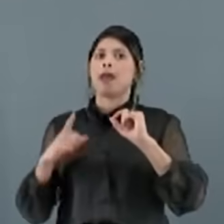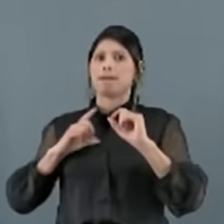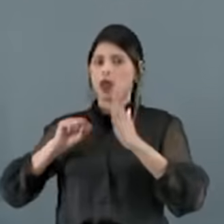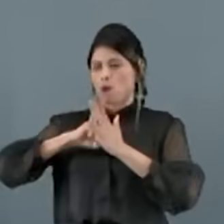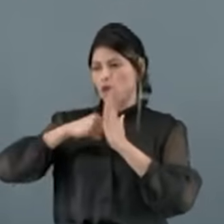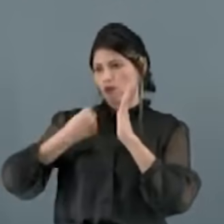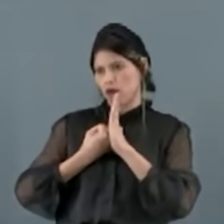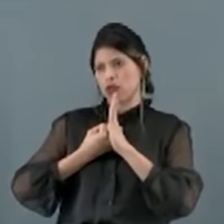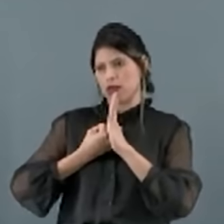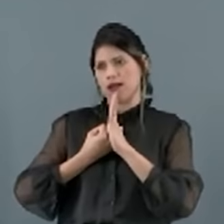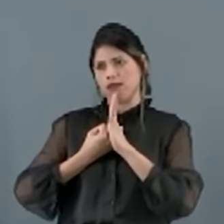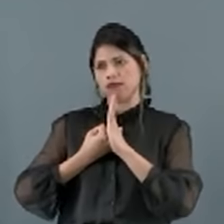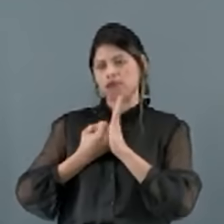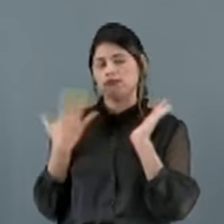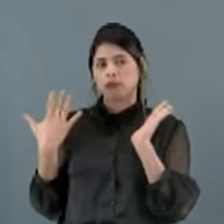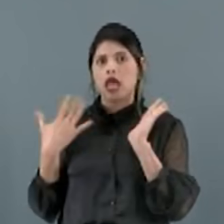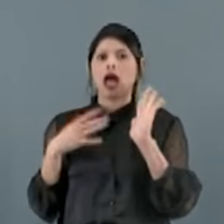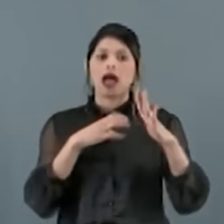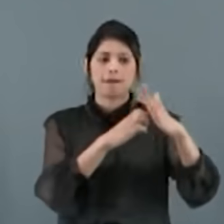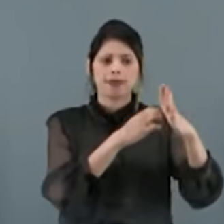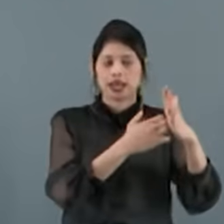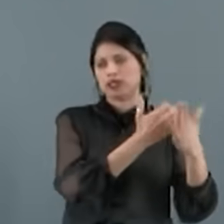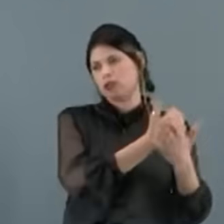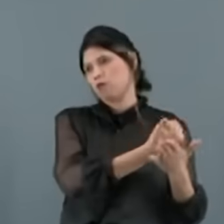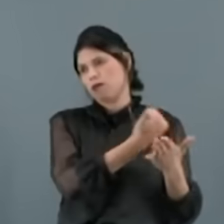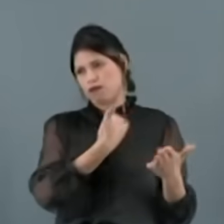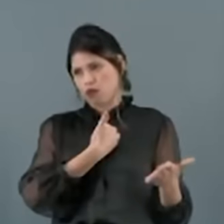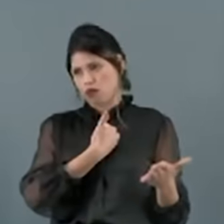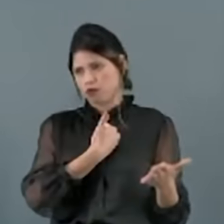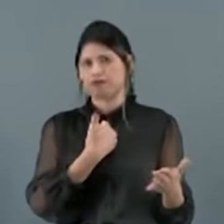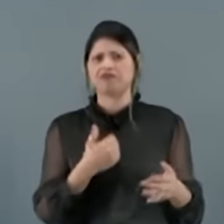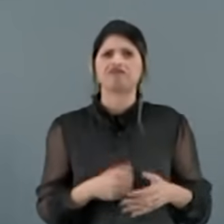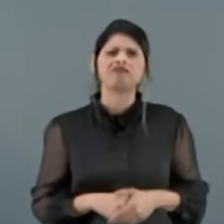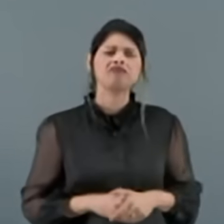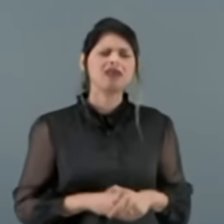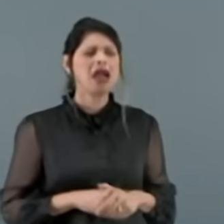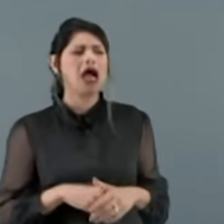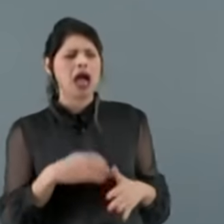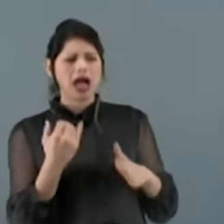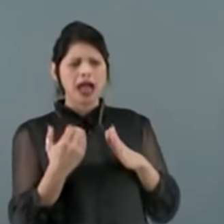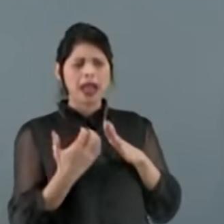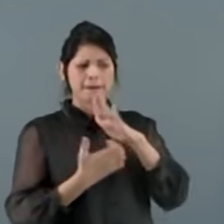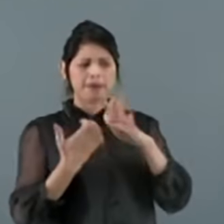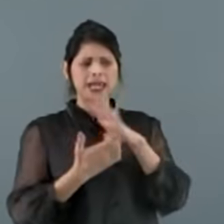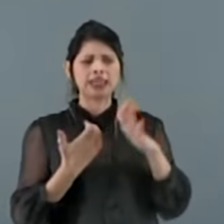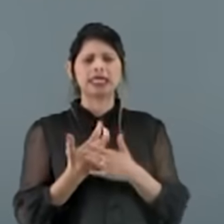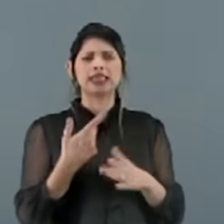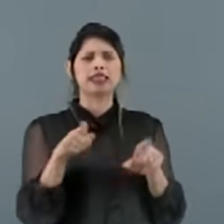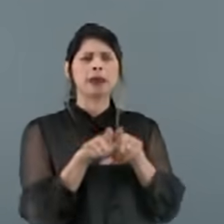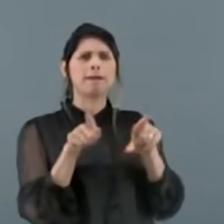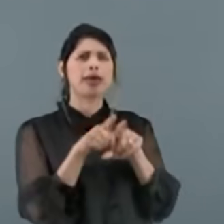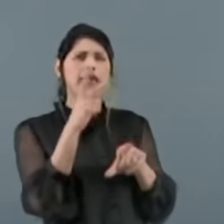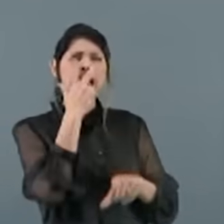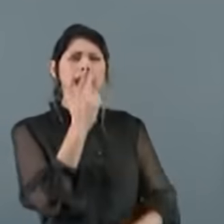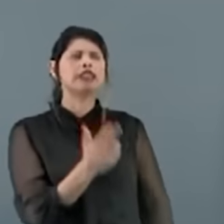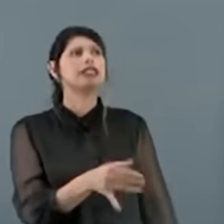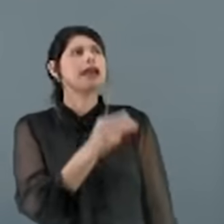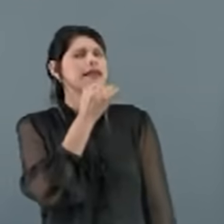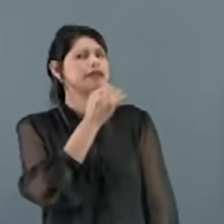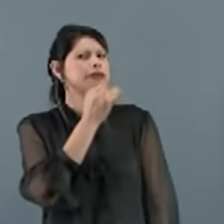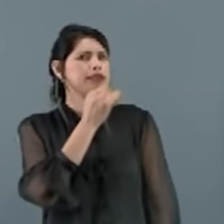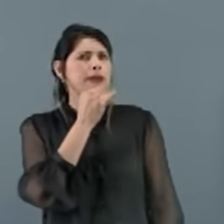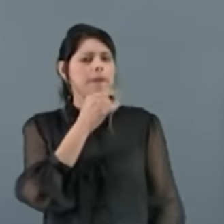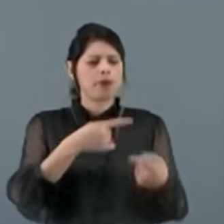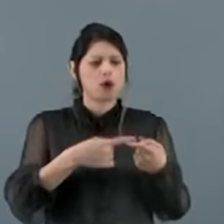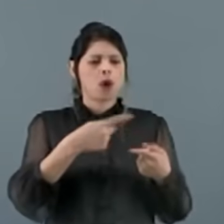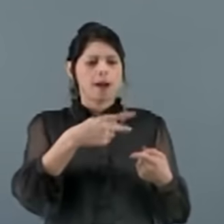para mim. Esse foi o motivo. A Reuters considera um ataque também quando jornalistas, como por exemplo, né, o Paulo Figueiredo,